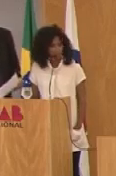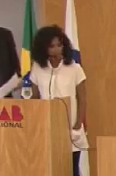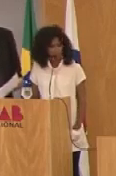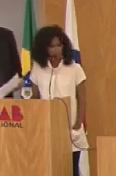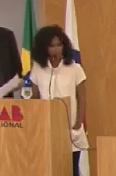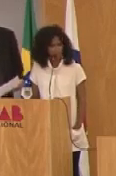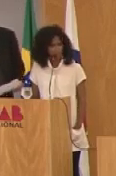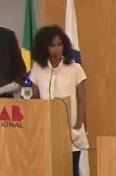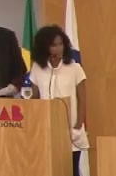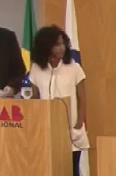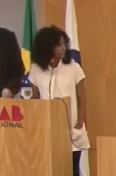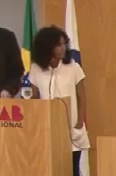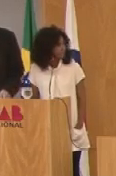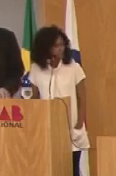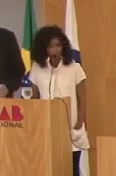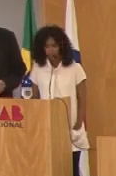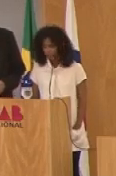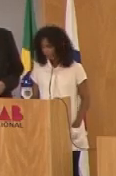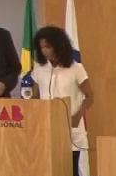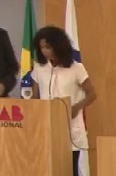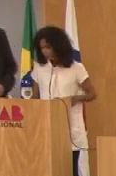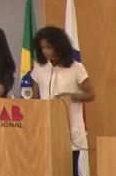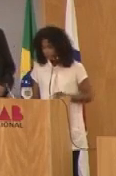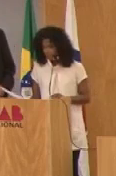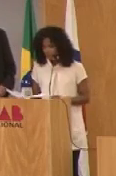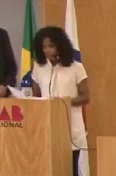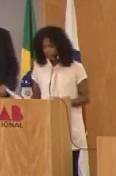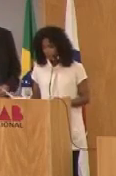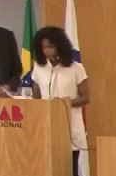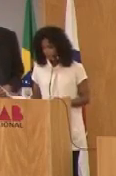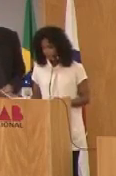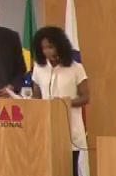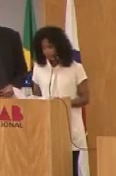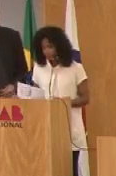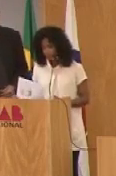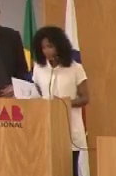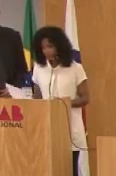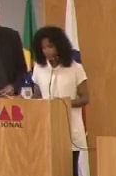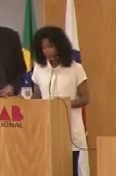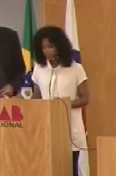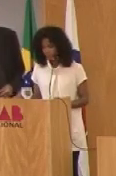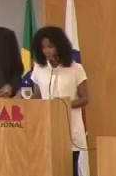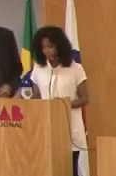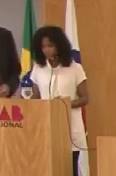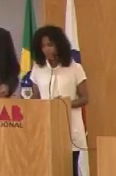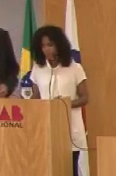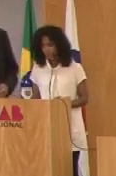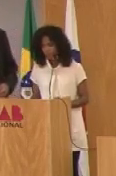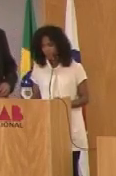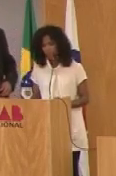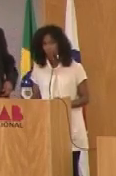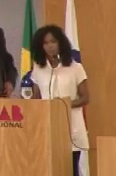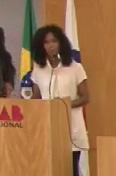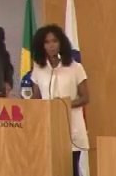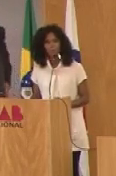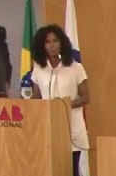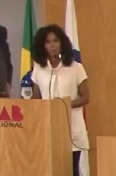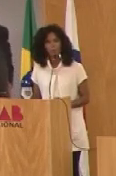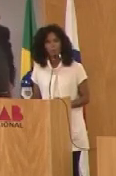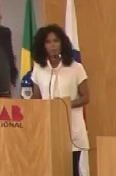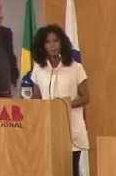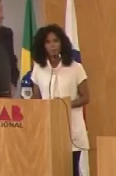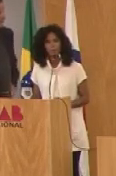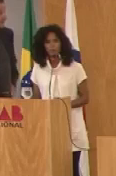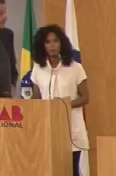as minhas primeiras palavras se dirigem a Vossa Excelência, doutor Luiz Viana, como vice-presidente do